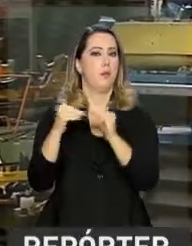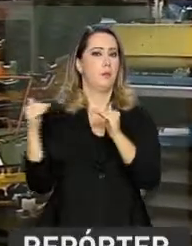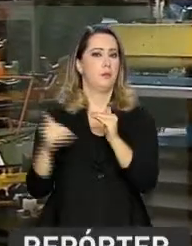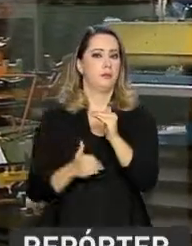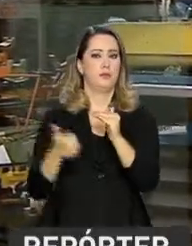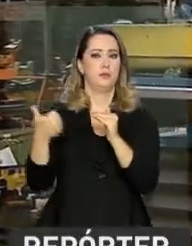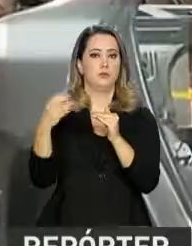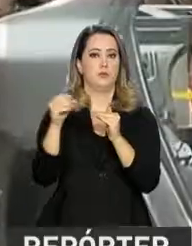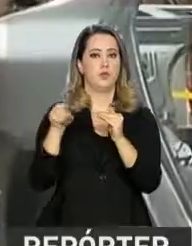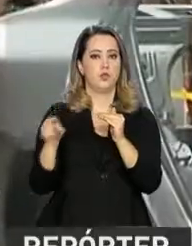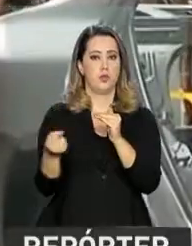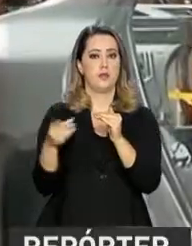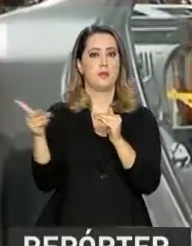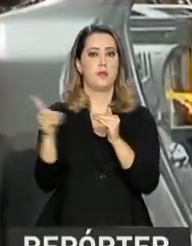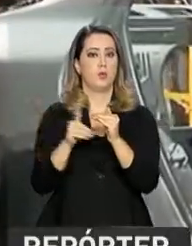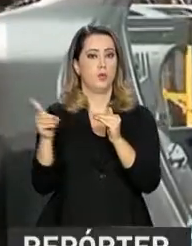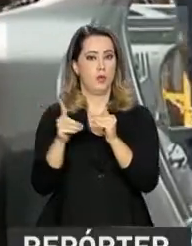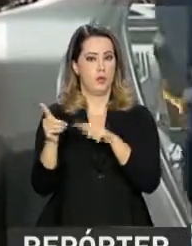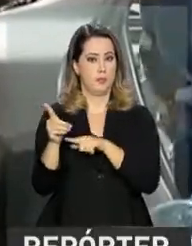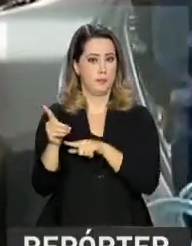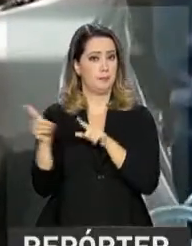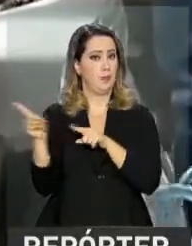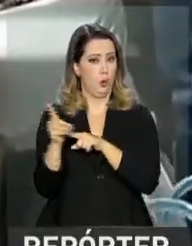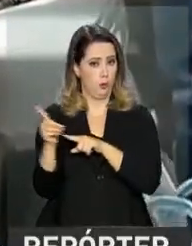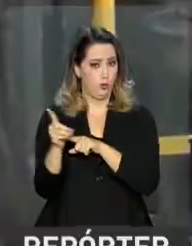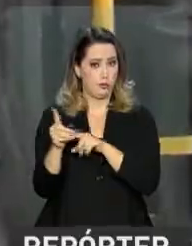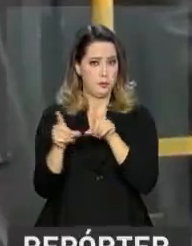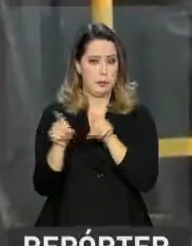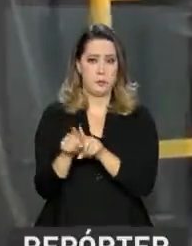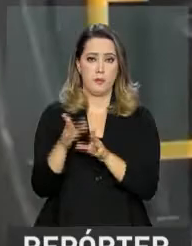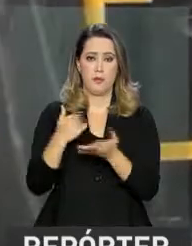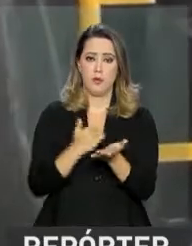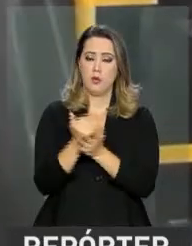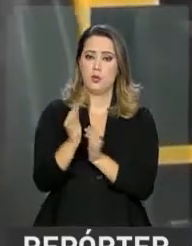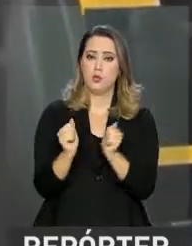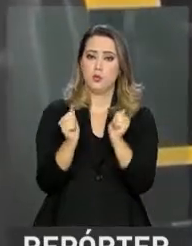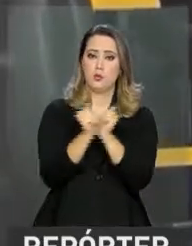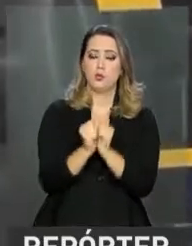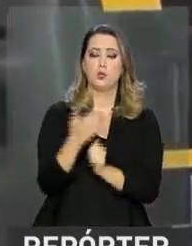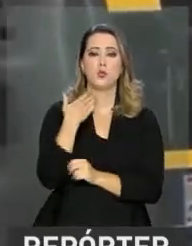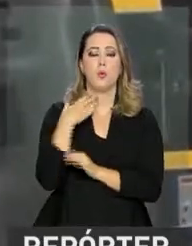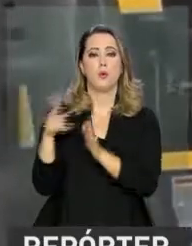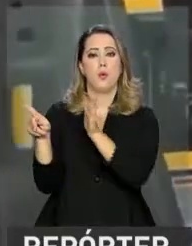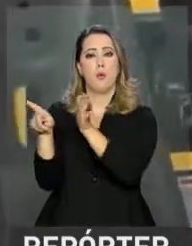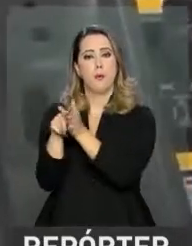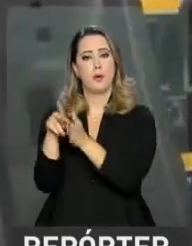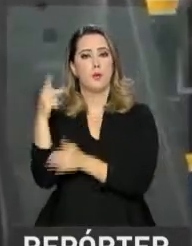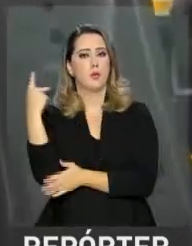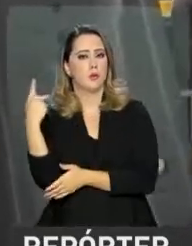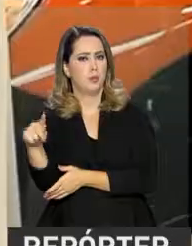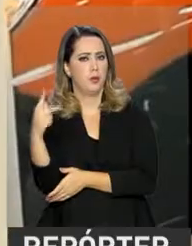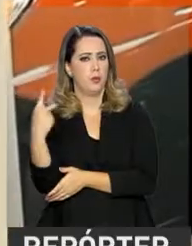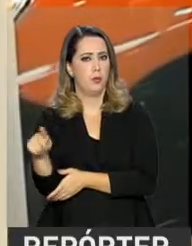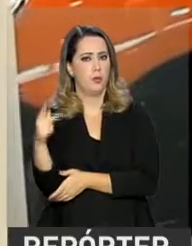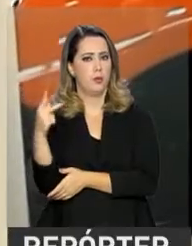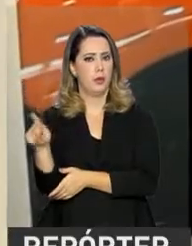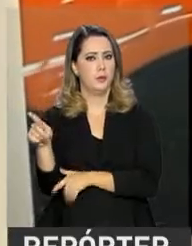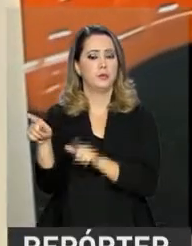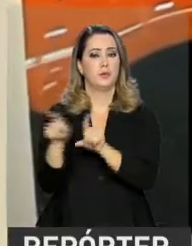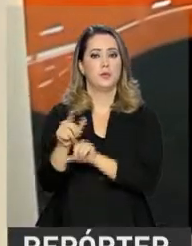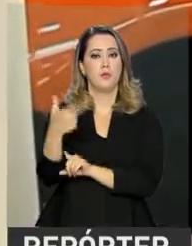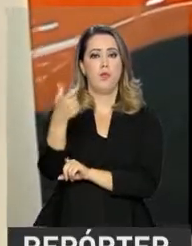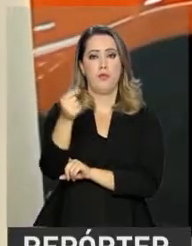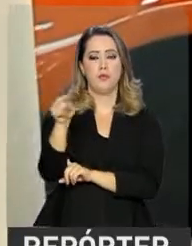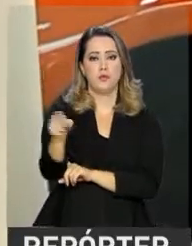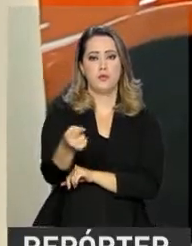dólares a iniciativa vai garantir financiamento com o banco nacional de fomento do paraguai para cerca de 20 mil veículos no